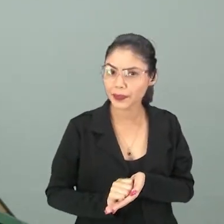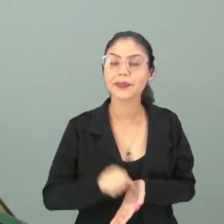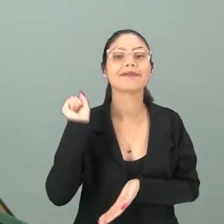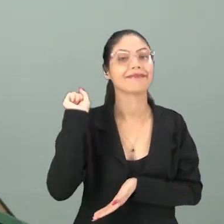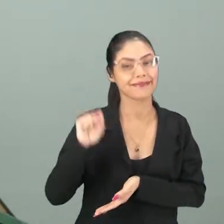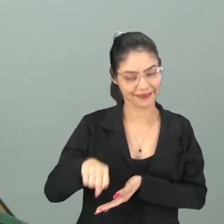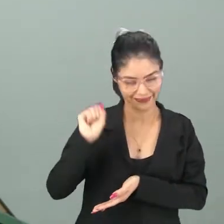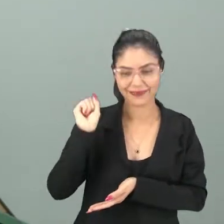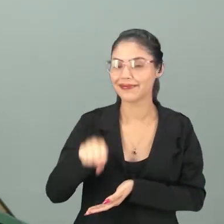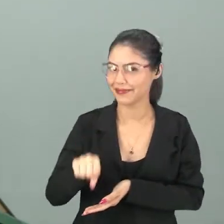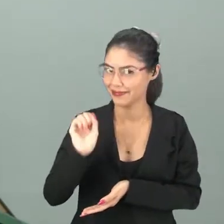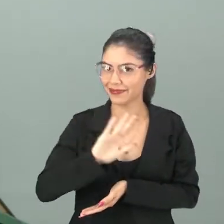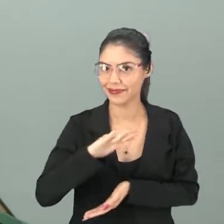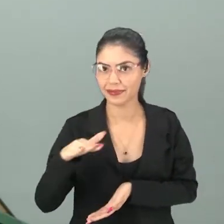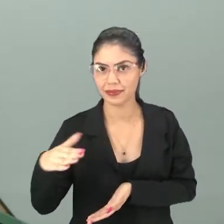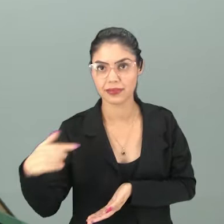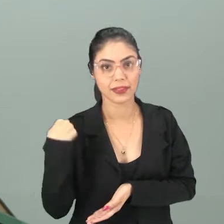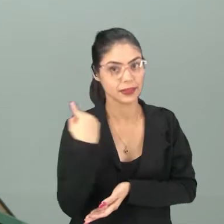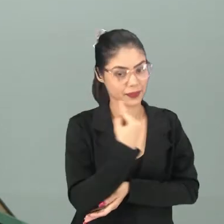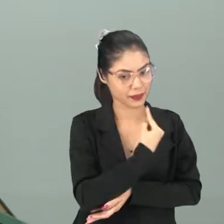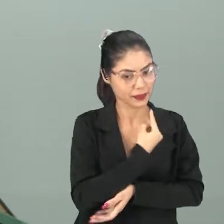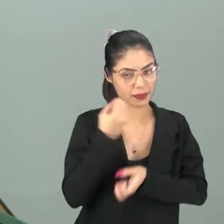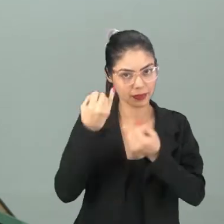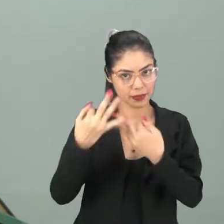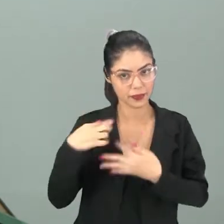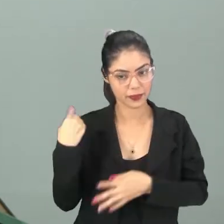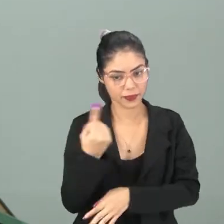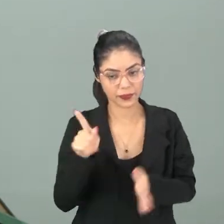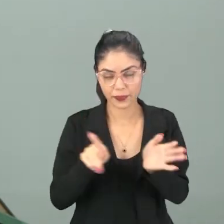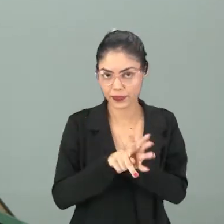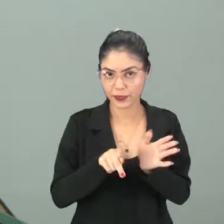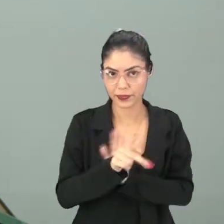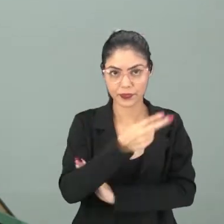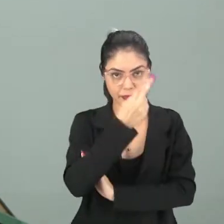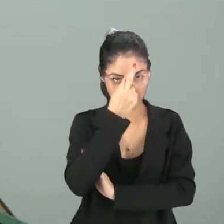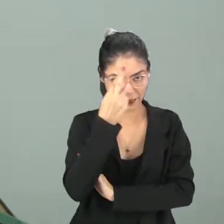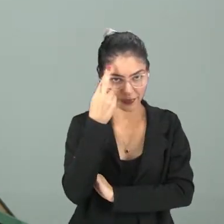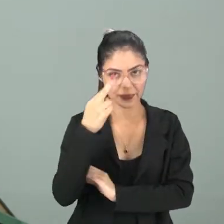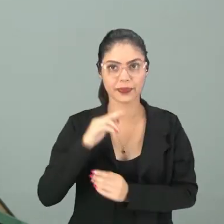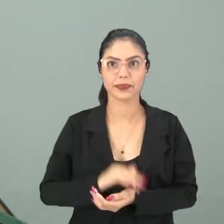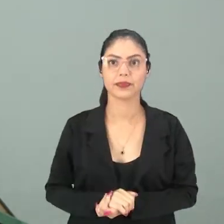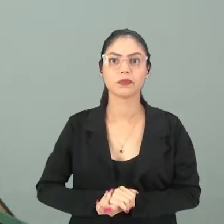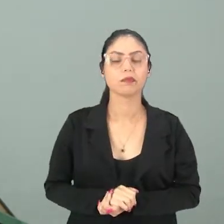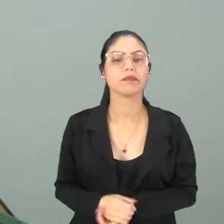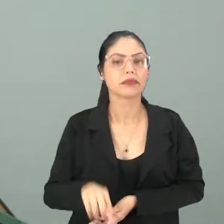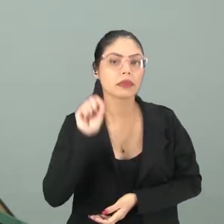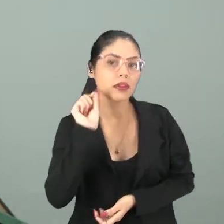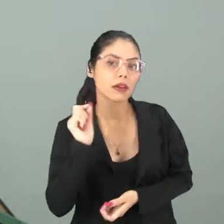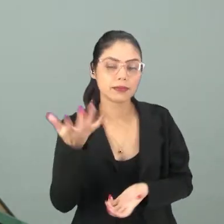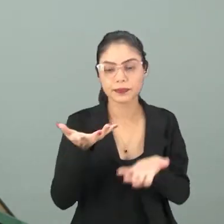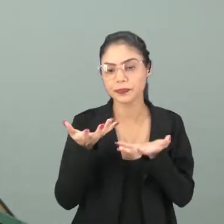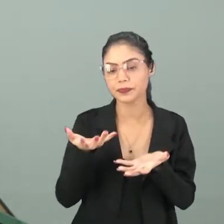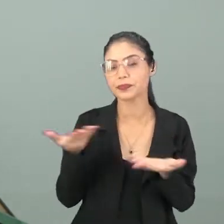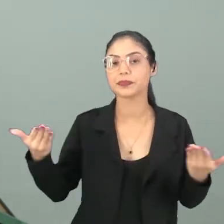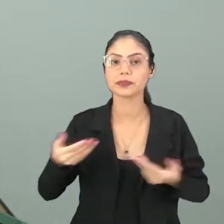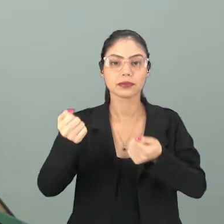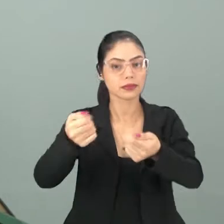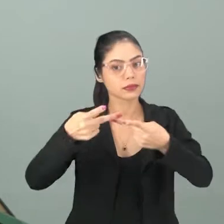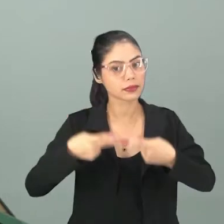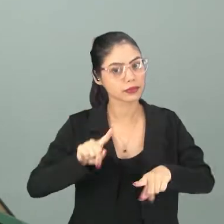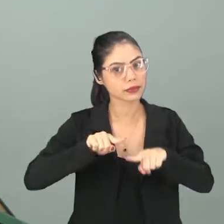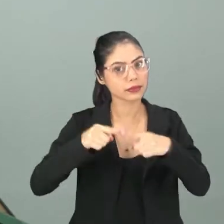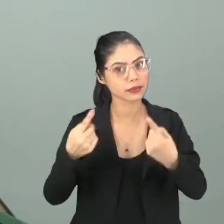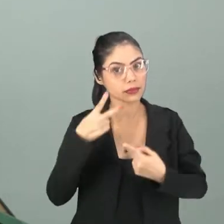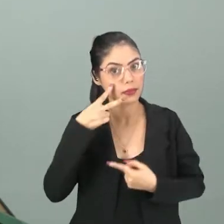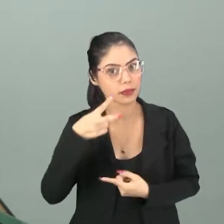Isso mesmo, quando nós contamos a nossa própria história, né? E eu quero te convidar a